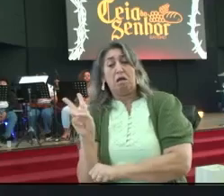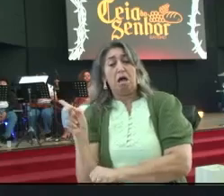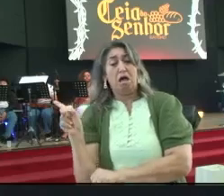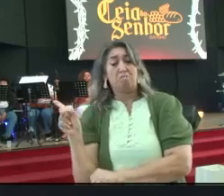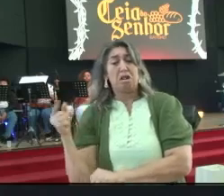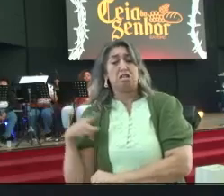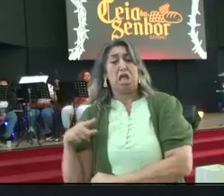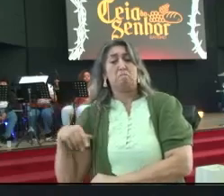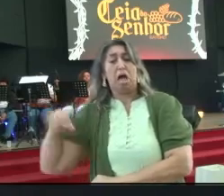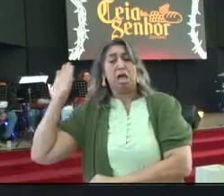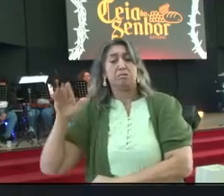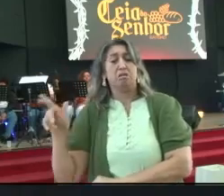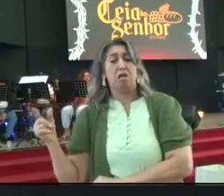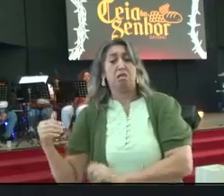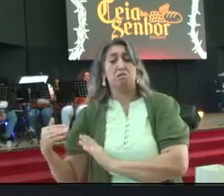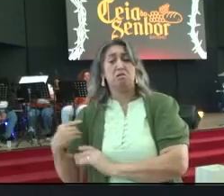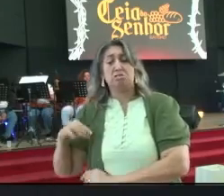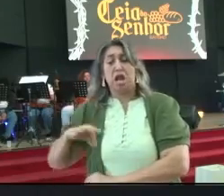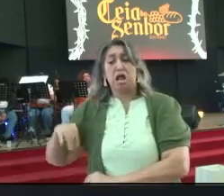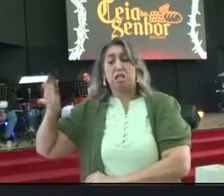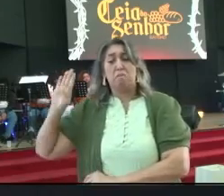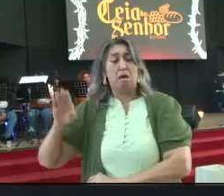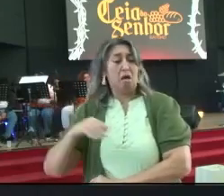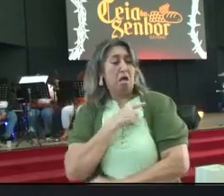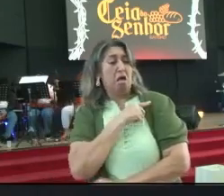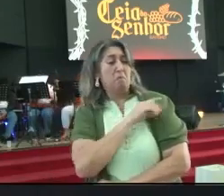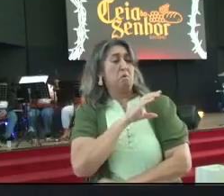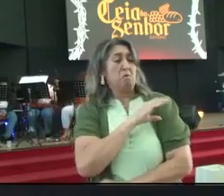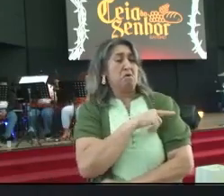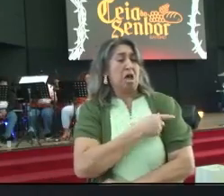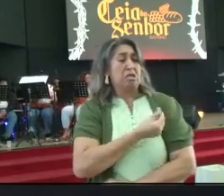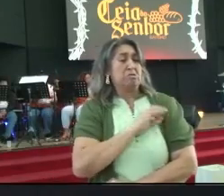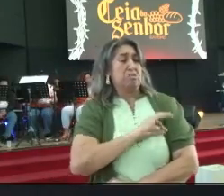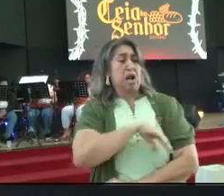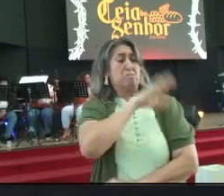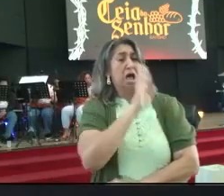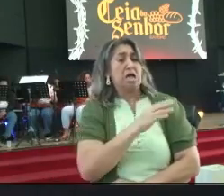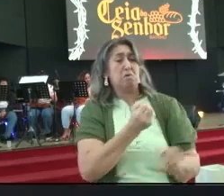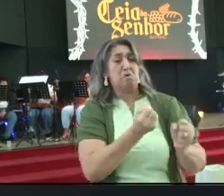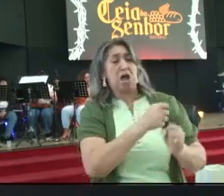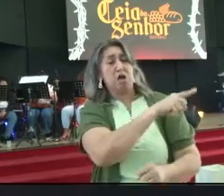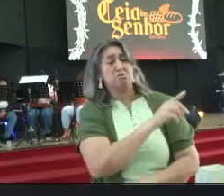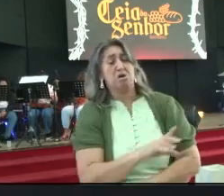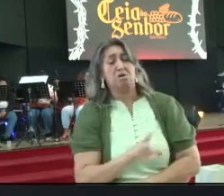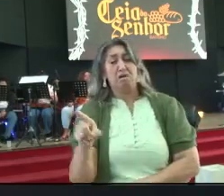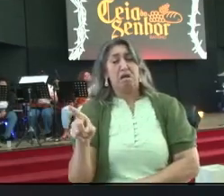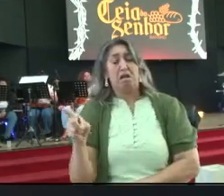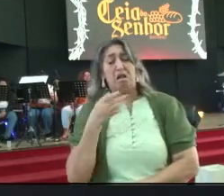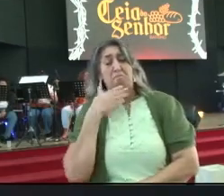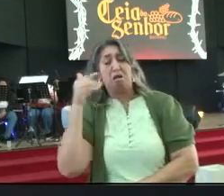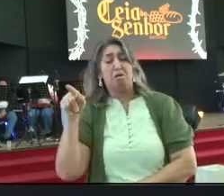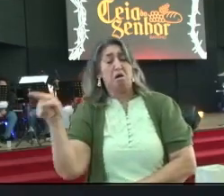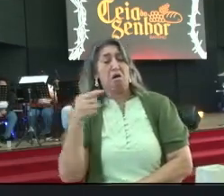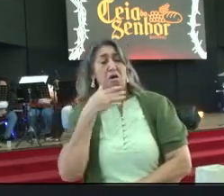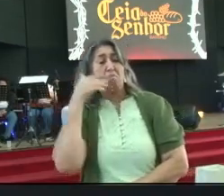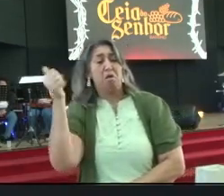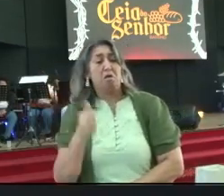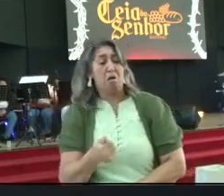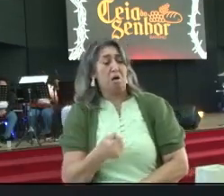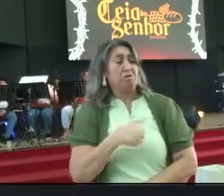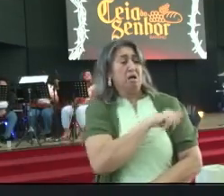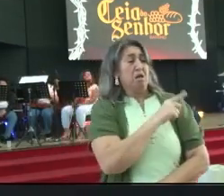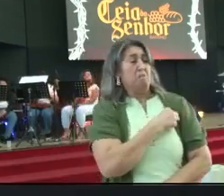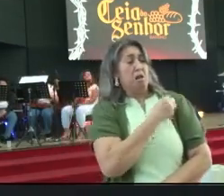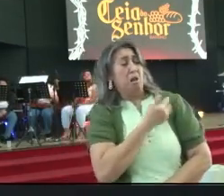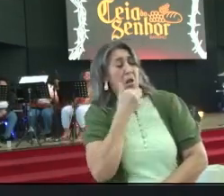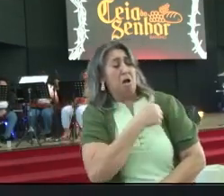vizinho, para a sogra, para o cunhado. Não é porque o cunhado tem carro zero que você tem que ter carro zero. Ande com a roupa que Deus permitir.